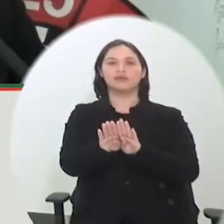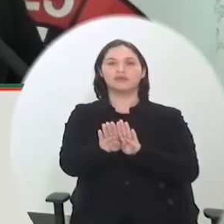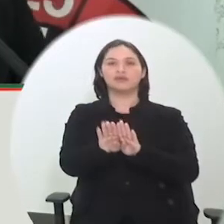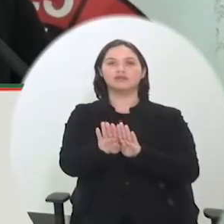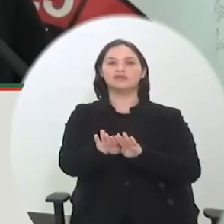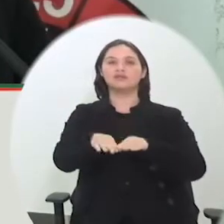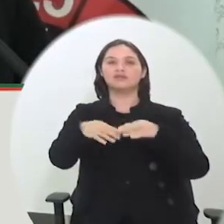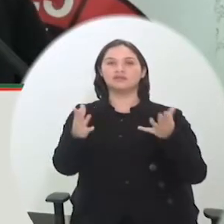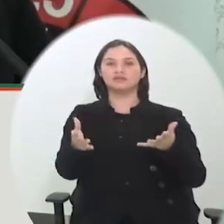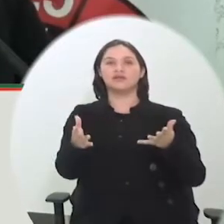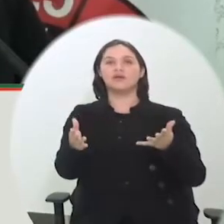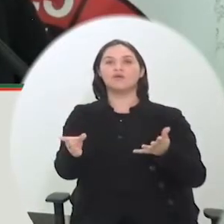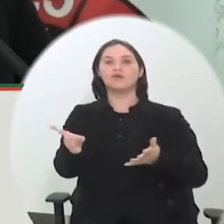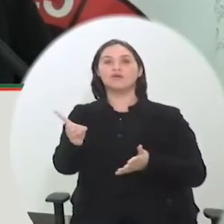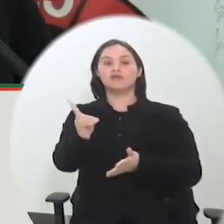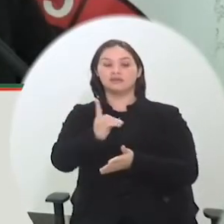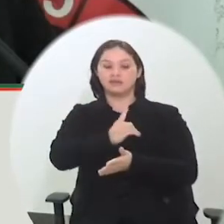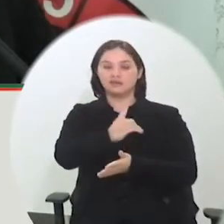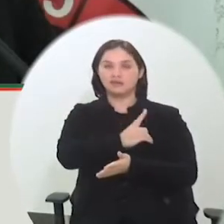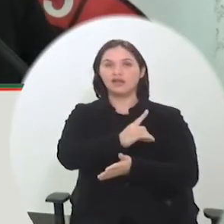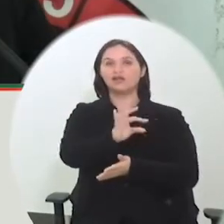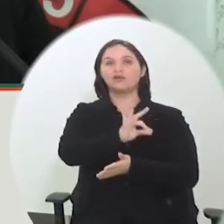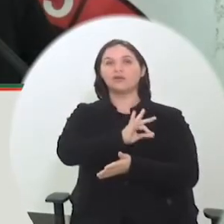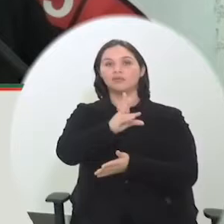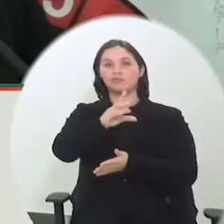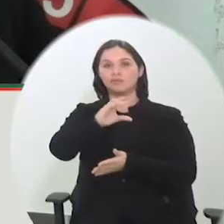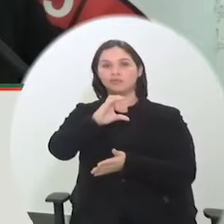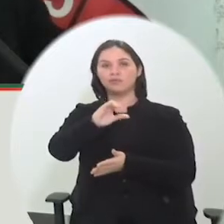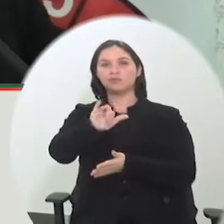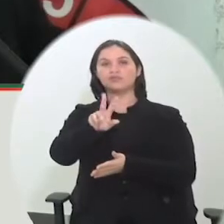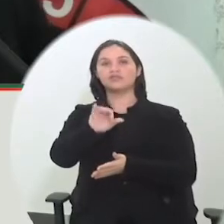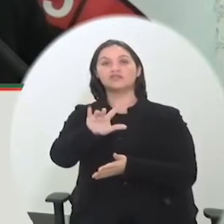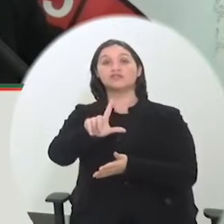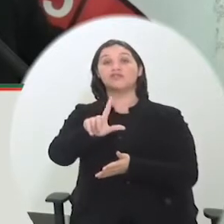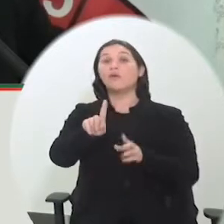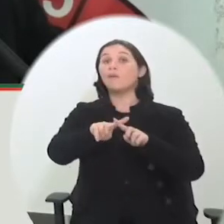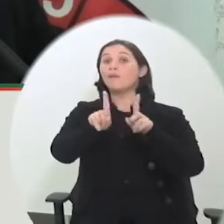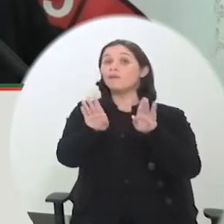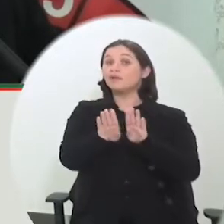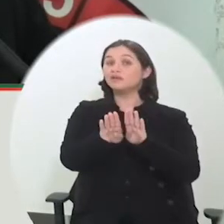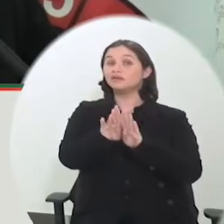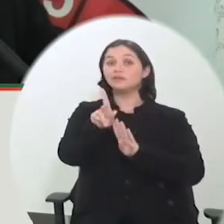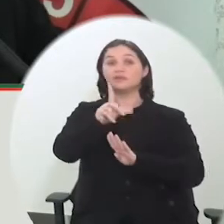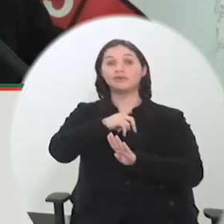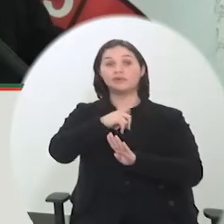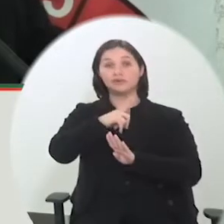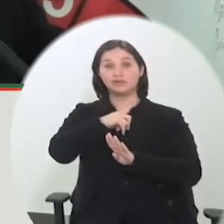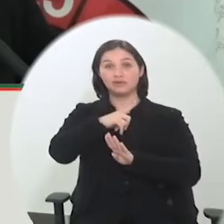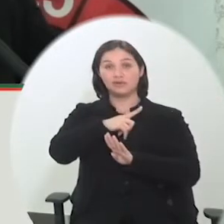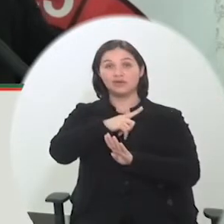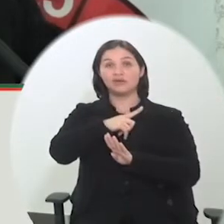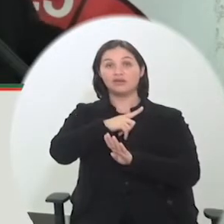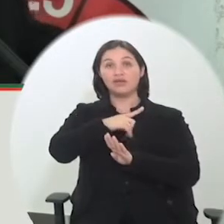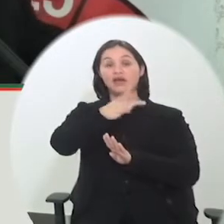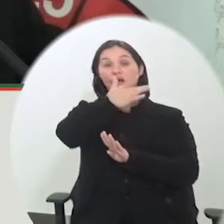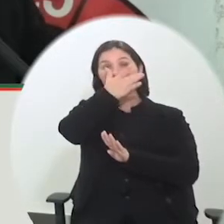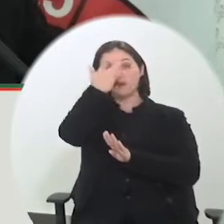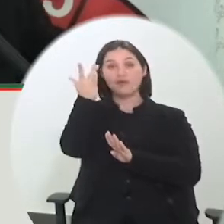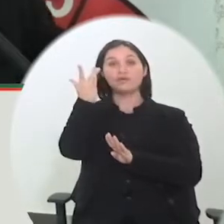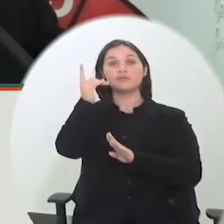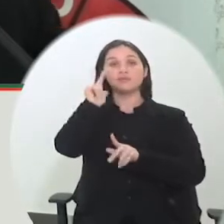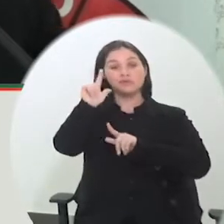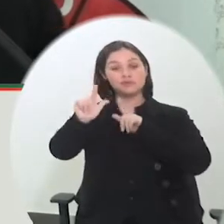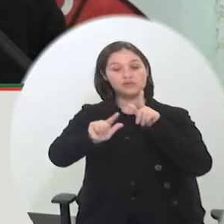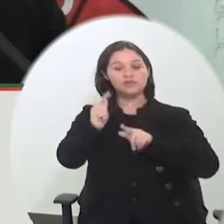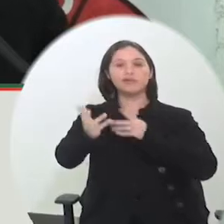Polícia Civil, mas tem os nossos funcionários que trabalham, se dedicam para atender cada dia mais essas pessoas. Também não posso esquecer